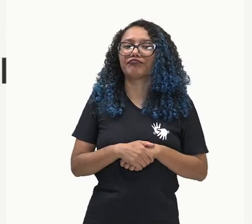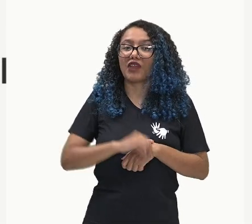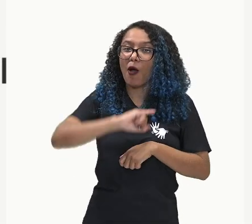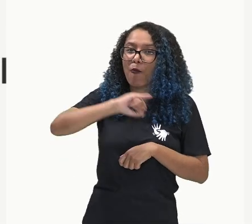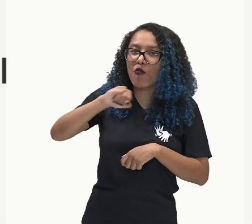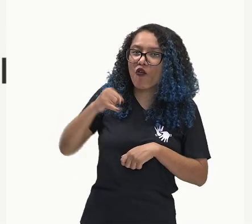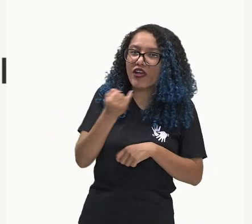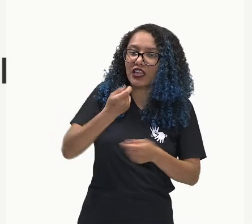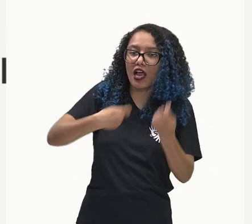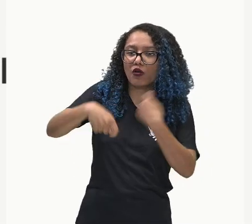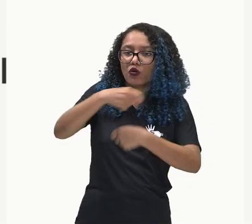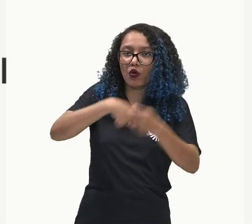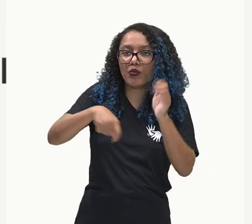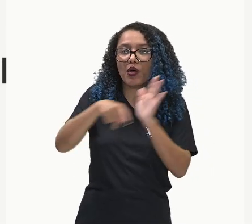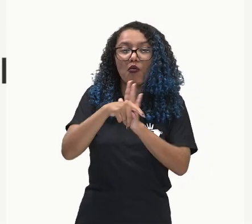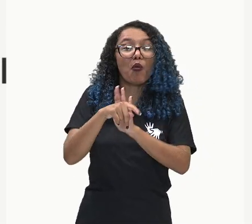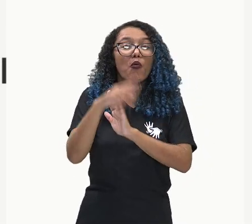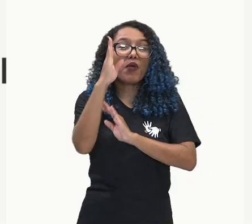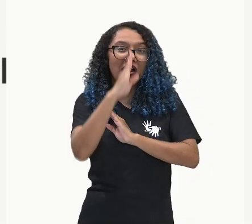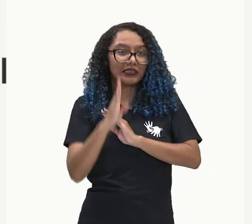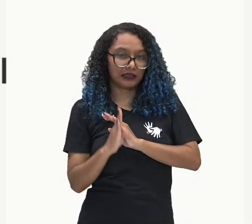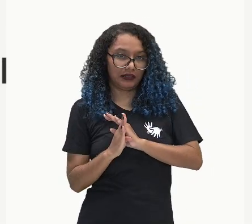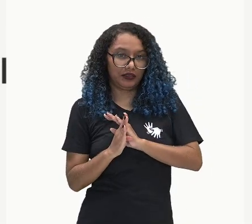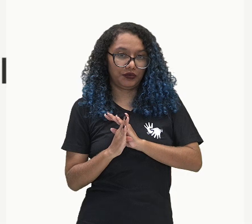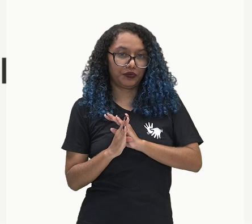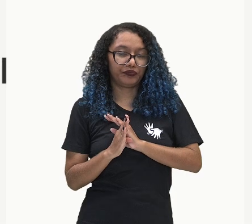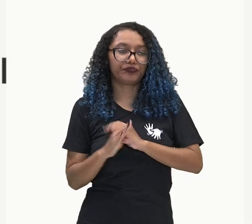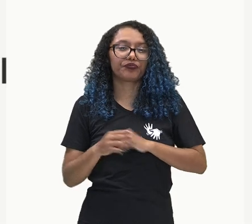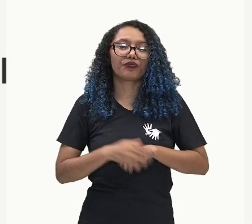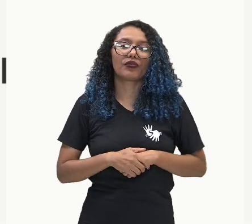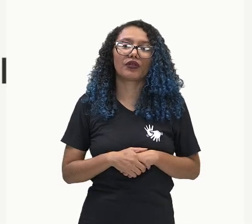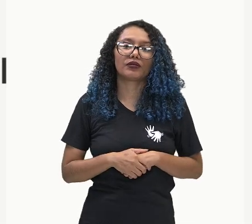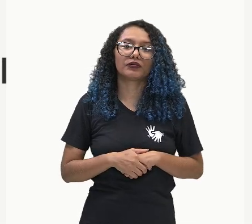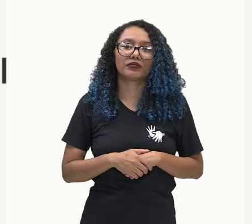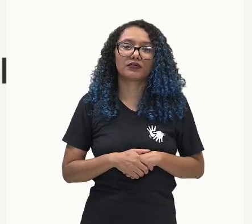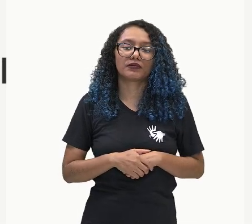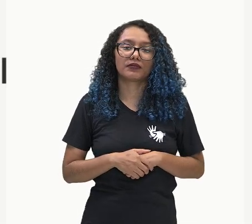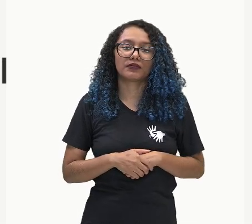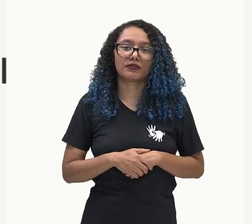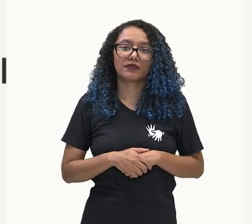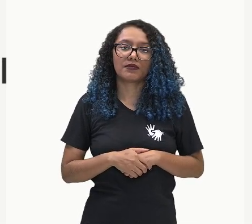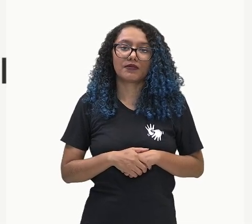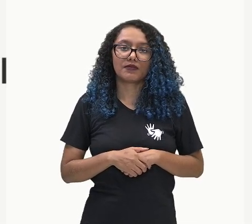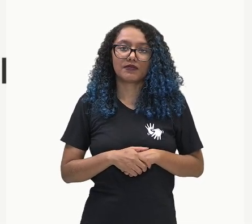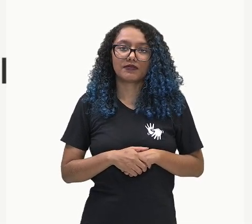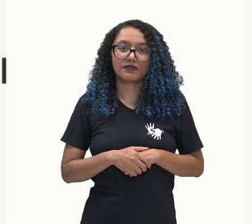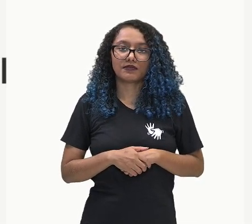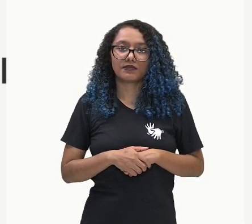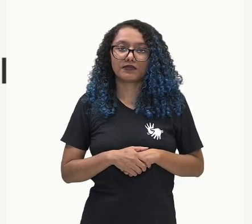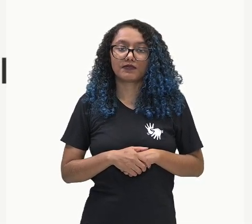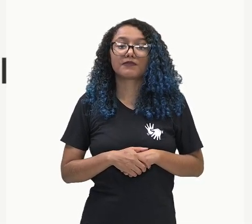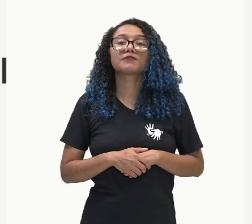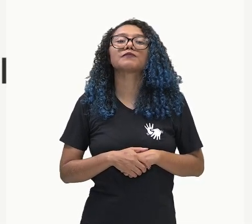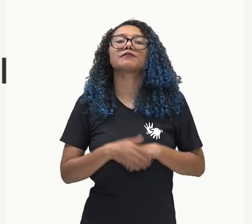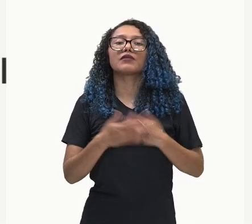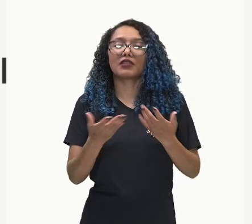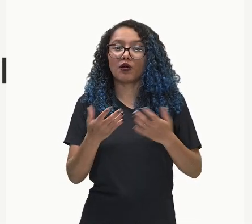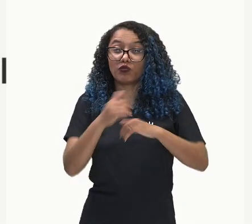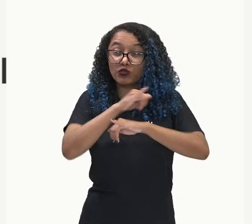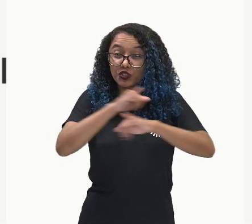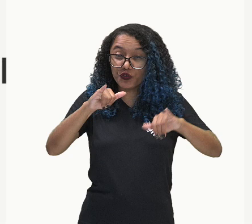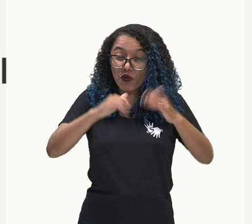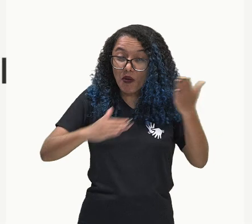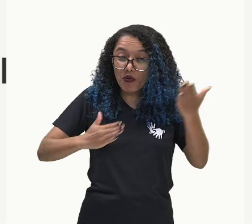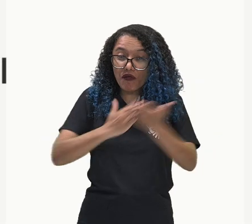o fato é que essa abertura dos portos às Nações Amigas foi decretada no momento em que a corte chegou ao